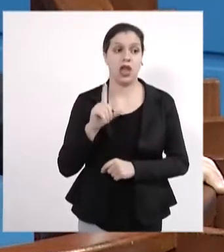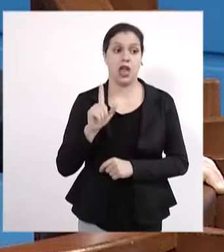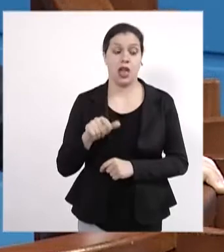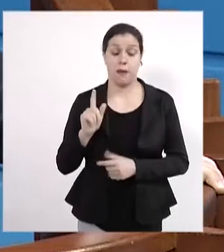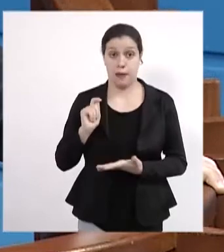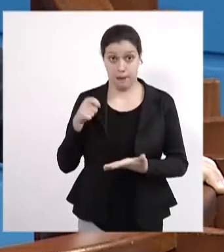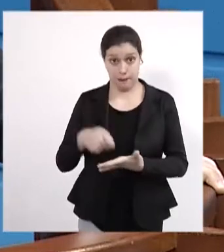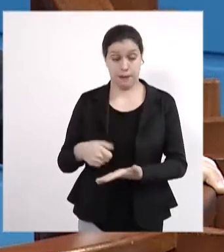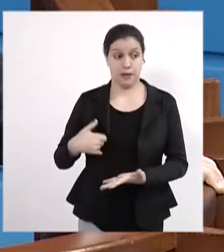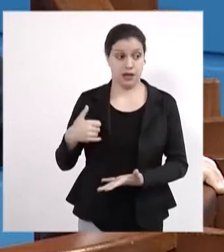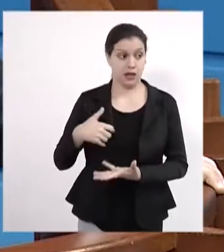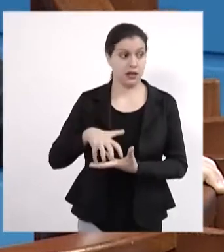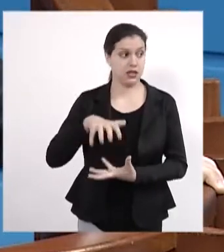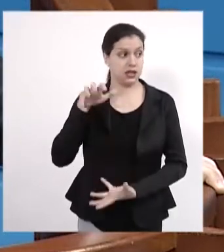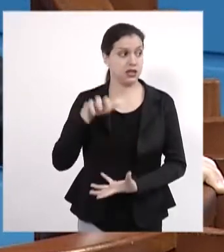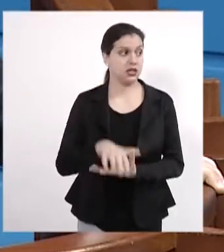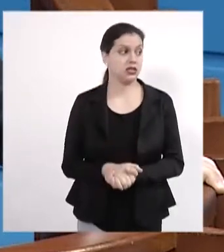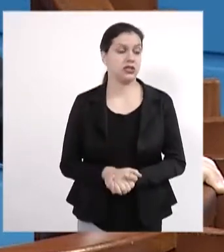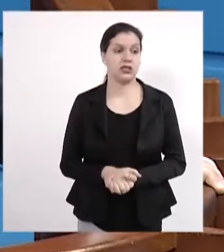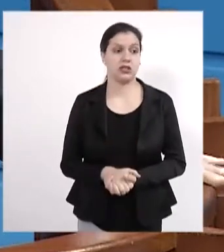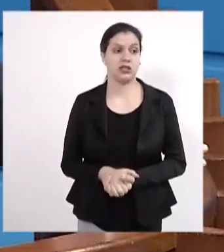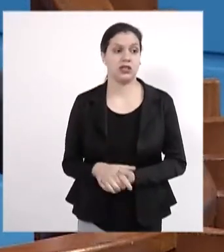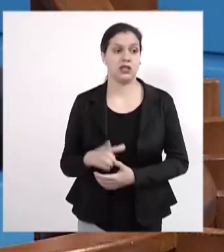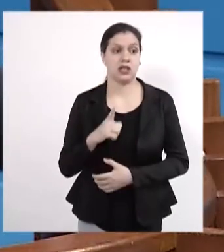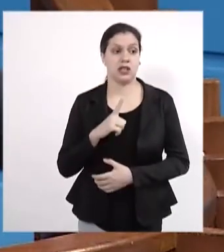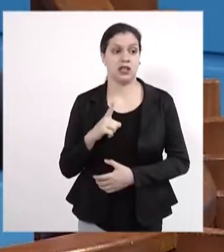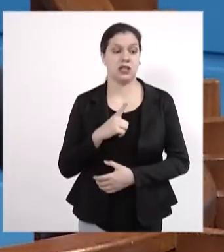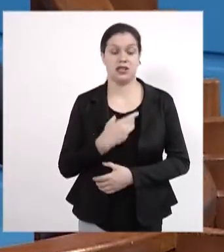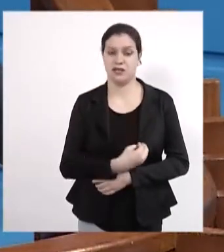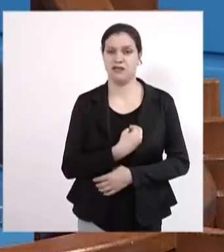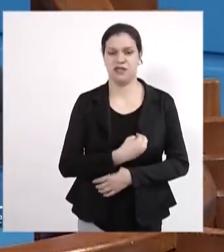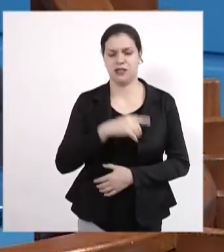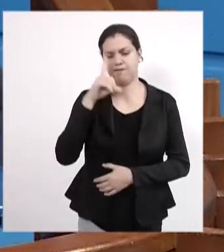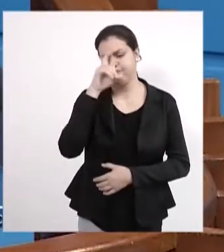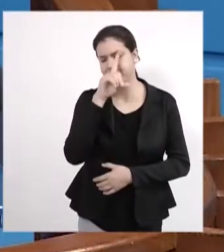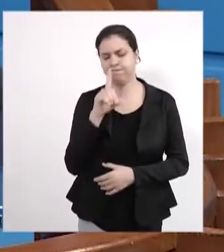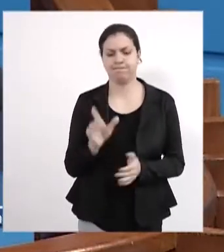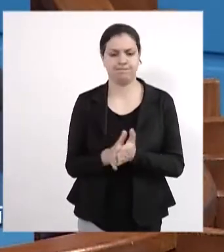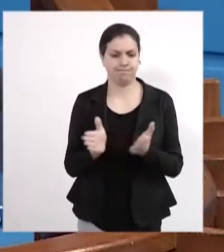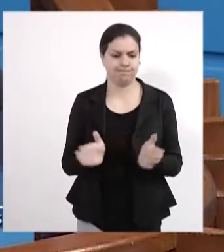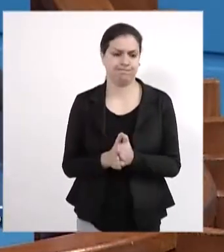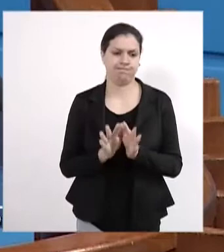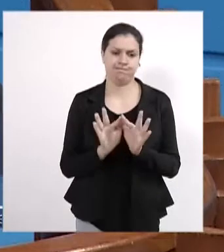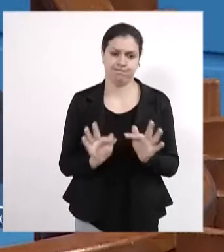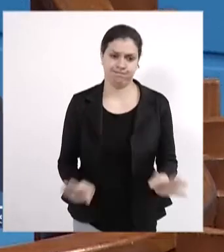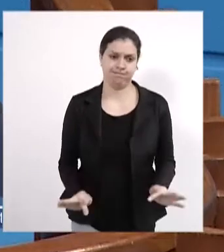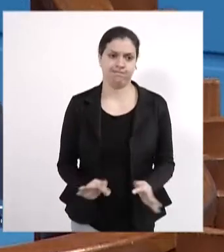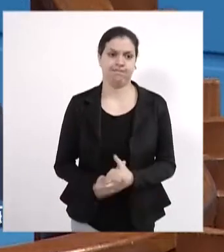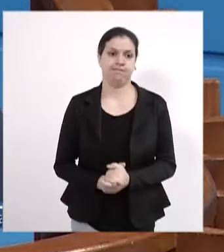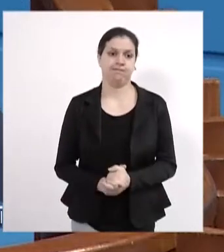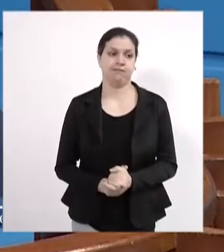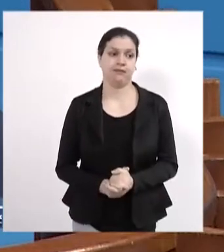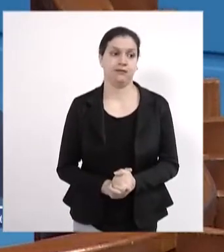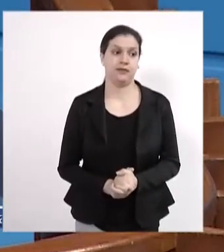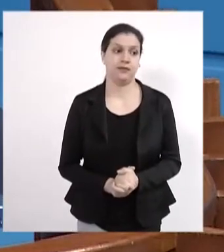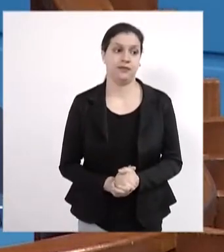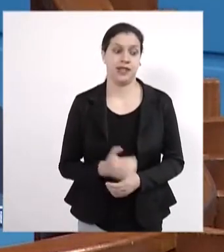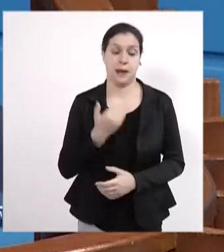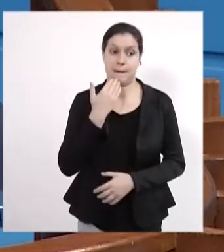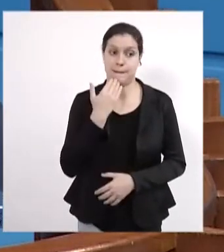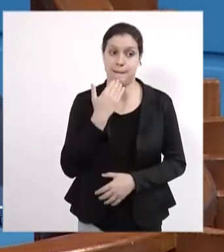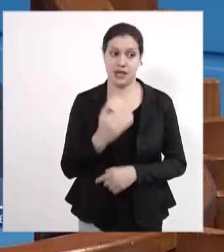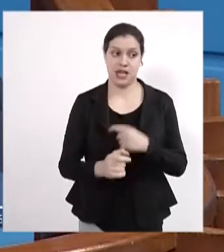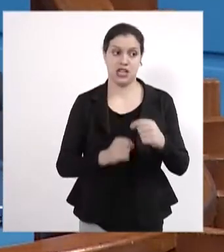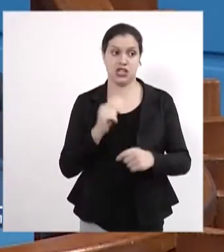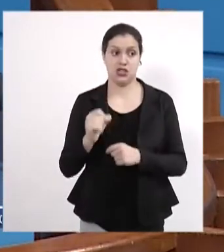idoso que está lá numa condição de penúria, está passando necessidade, ele pede o benefício de